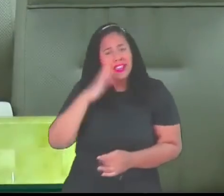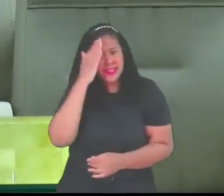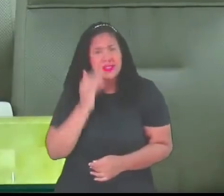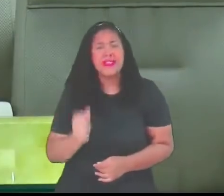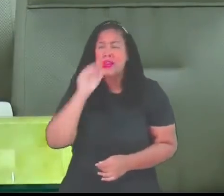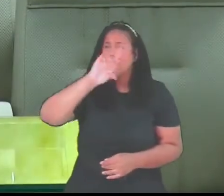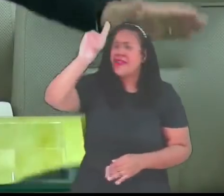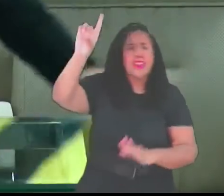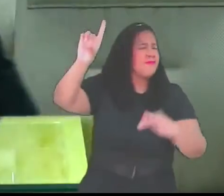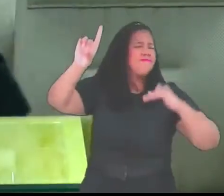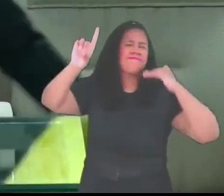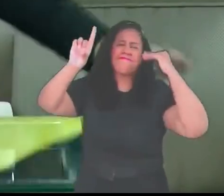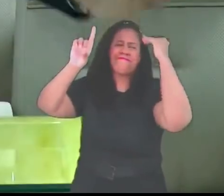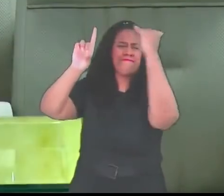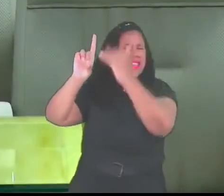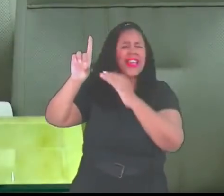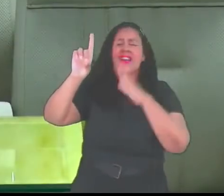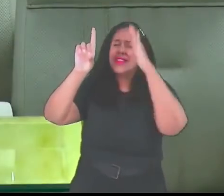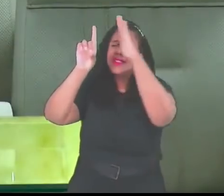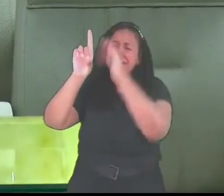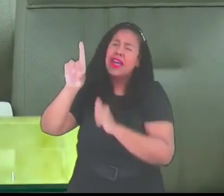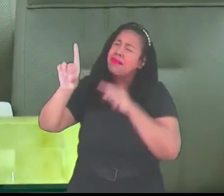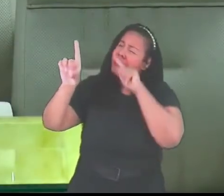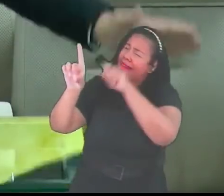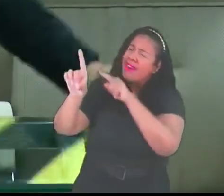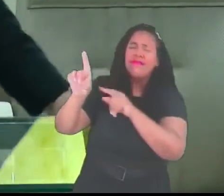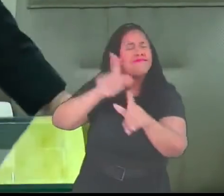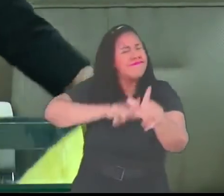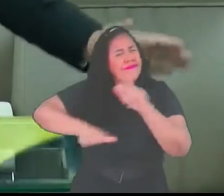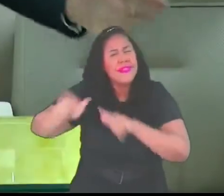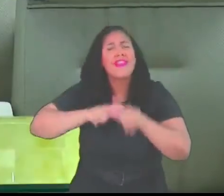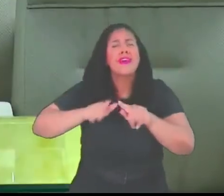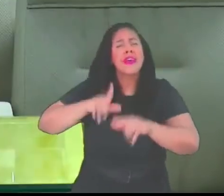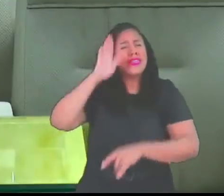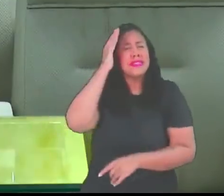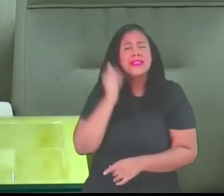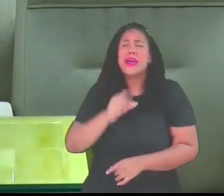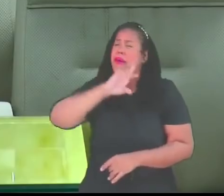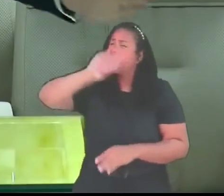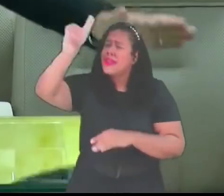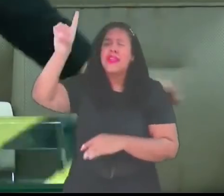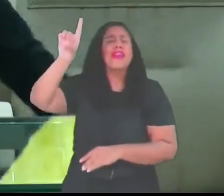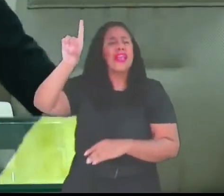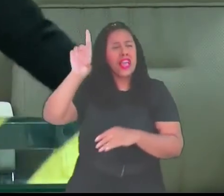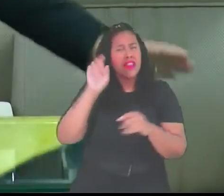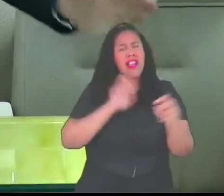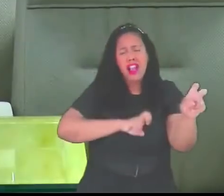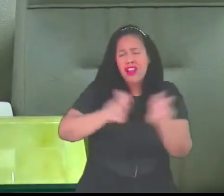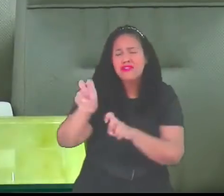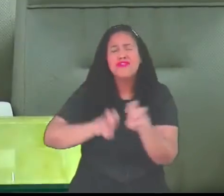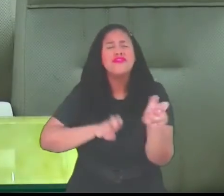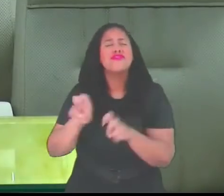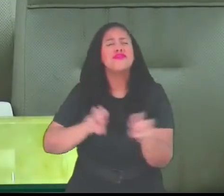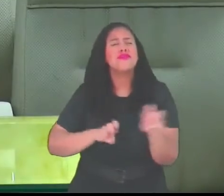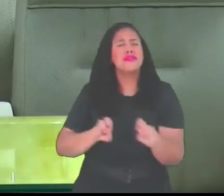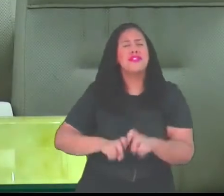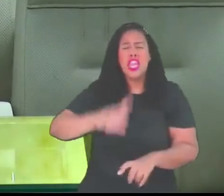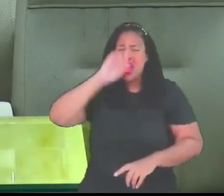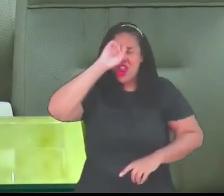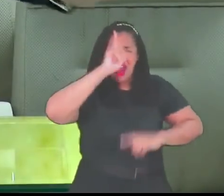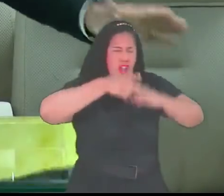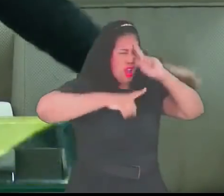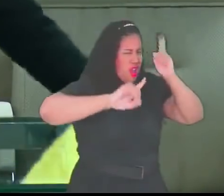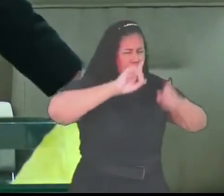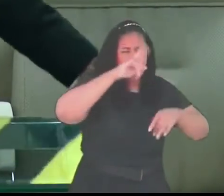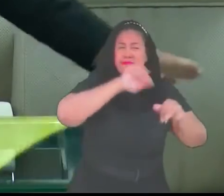que Ele é grande, que sabe que Ele trabalha, que sabe que Ele opera, que sabe que Ele manda em todas